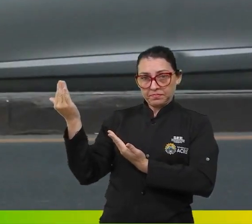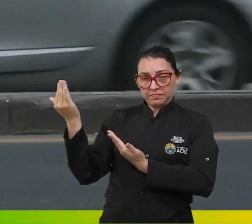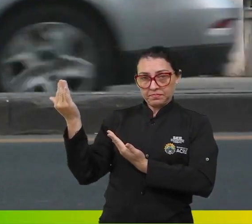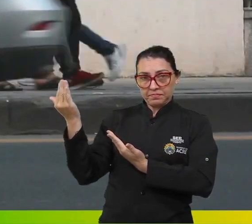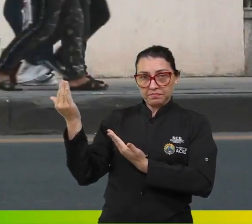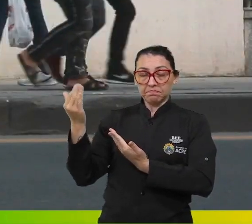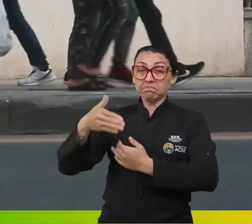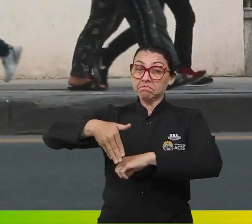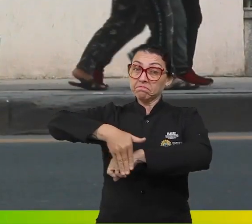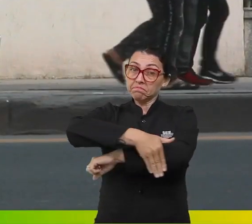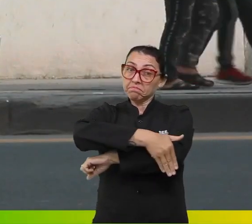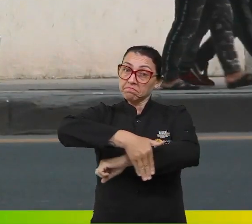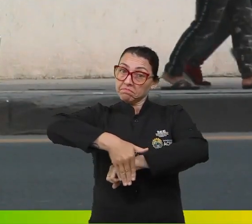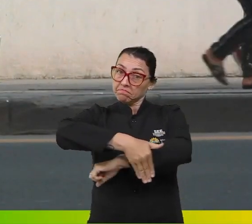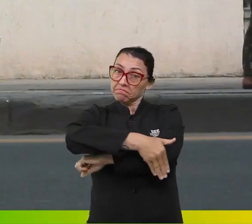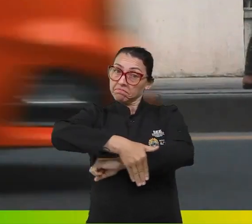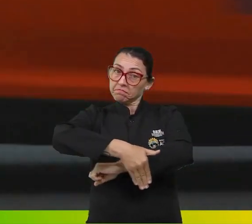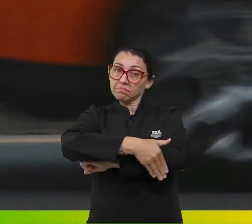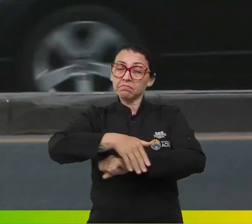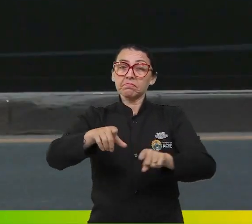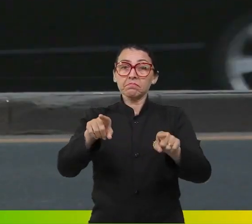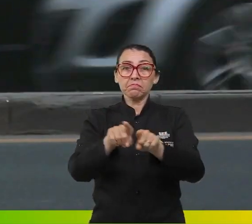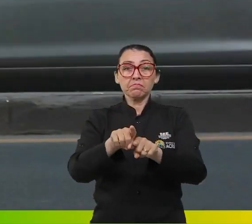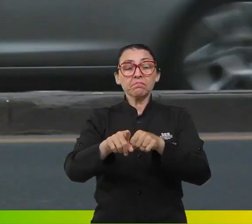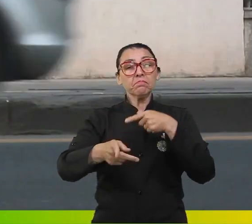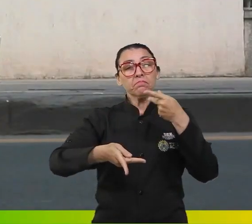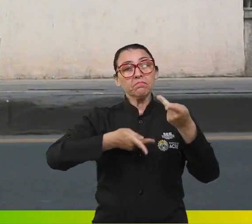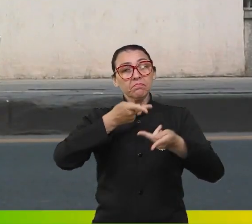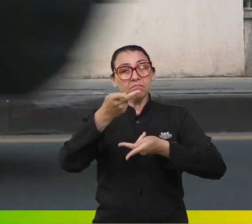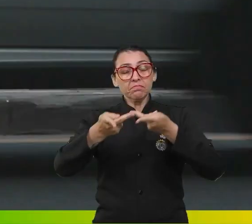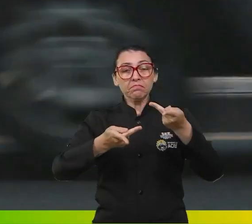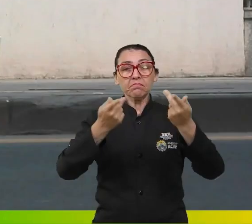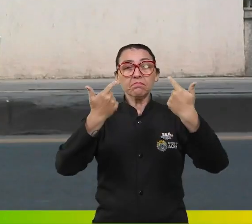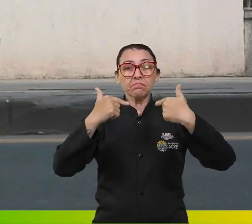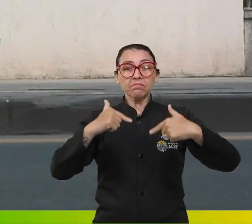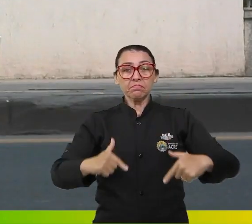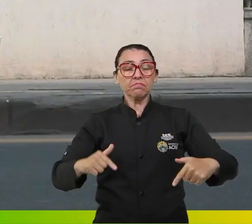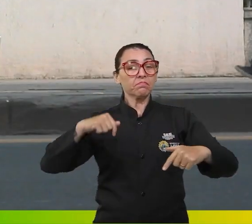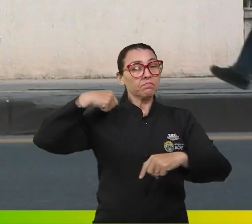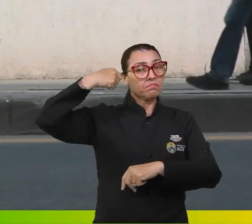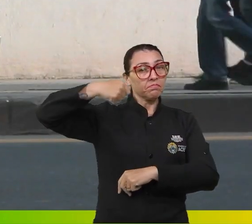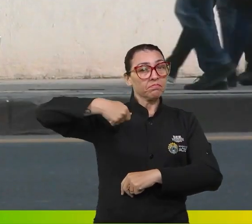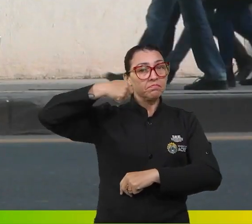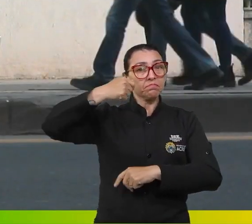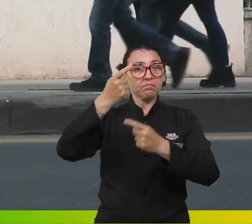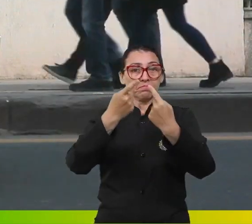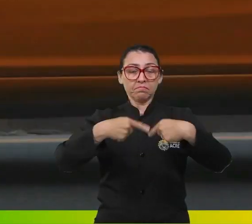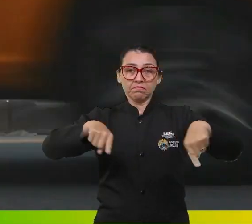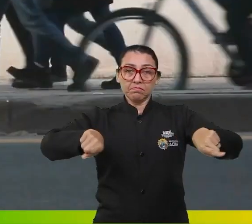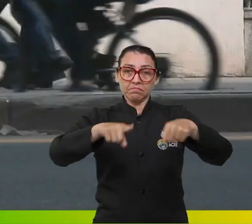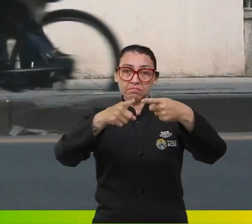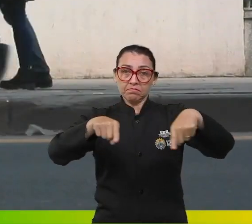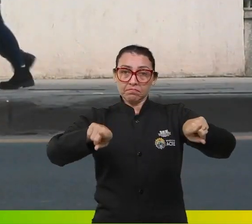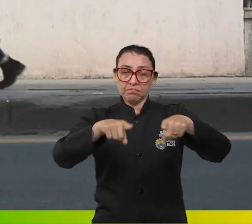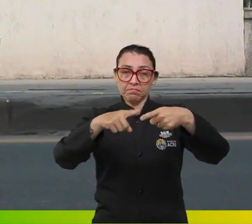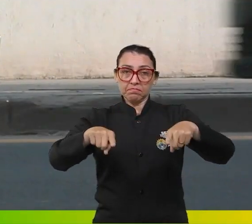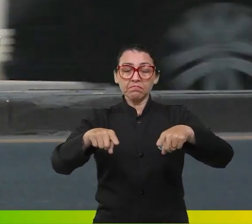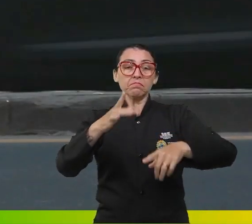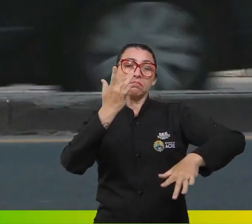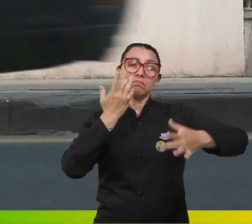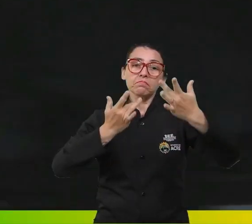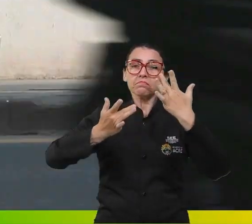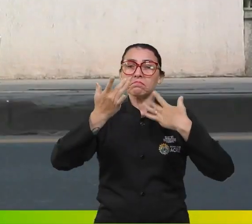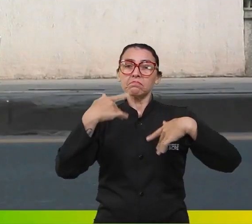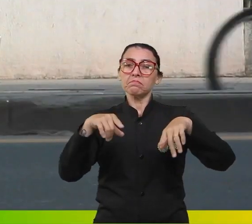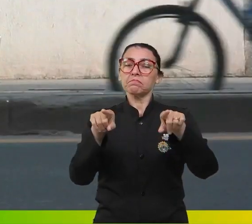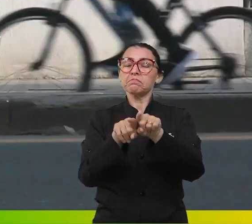nas ruas. Não podemos deixar de falar sobre as linguagens artísticas, como a música e o teatro, que